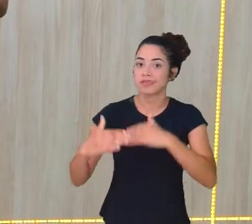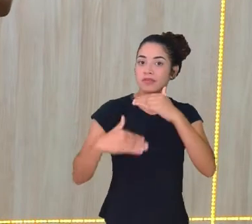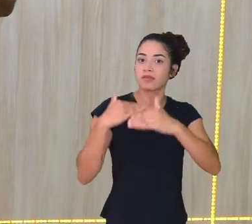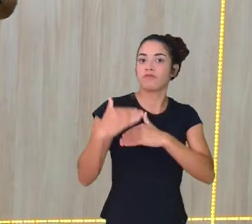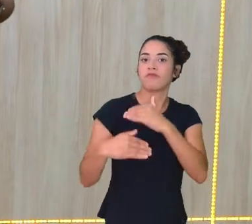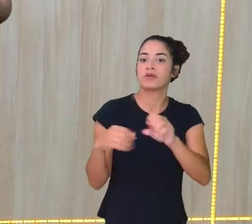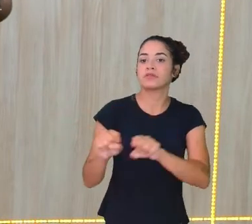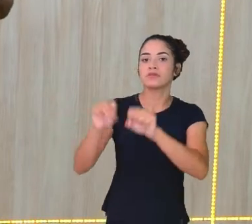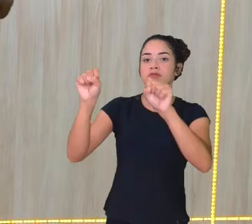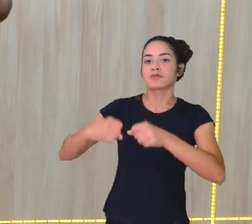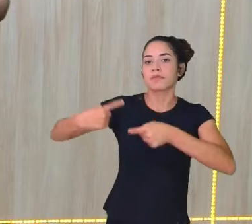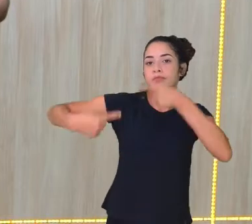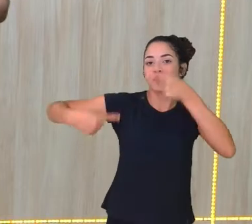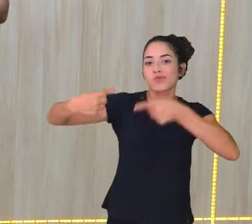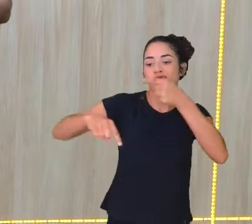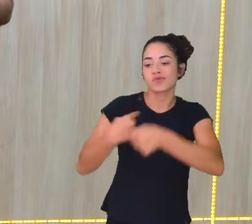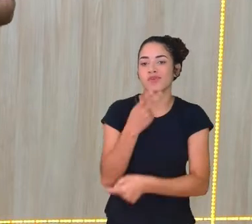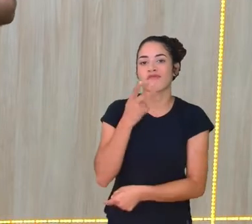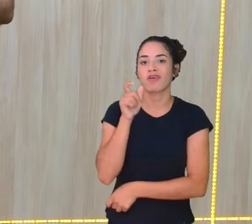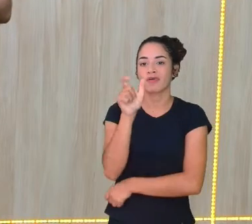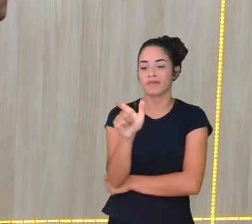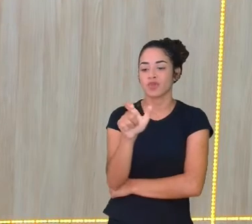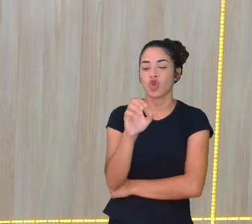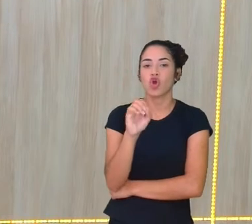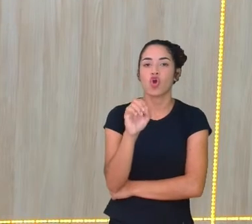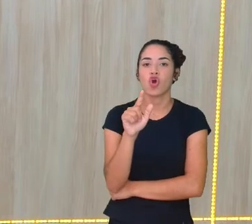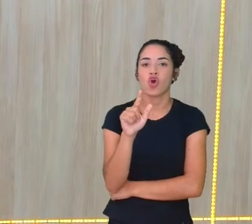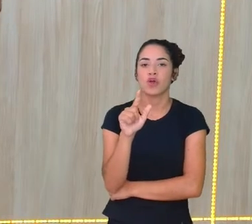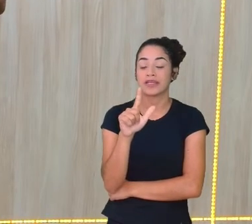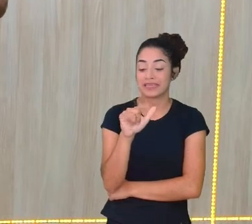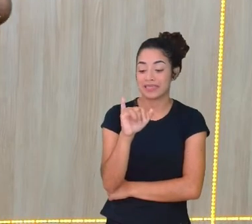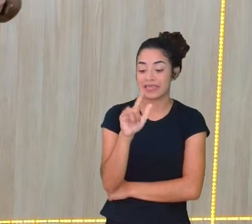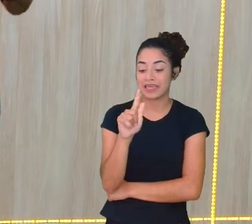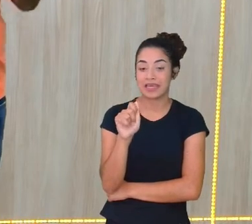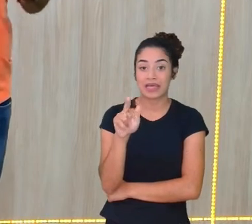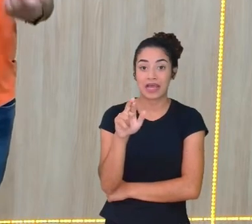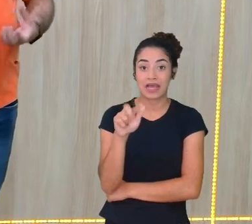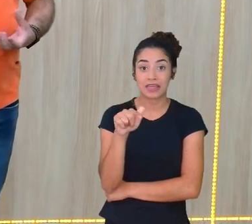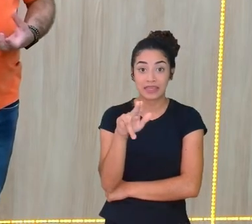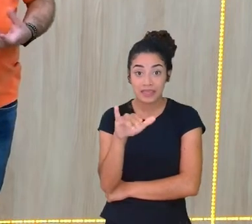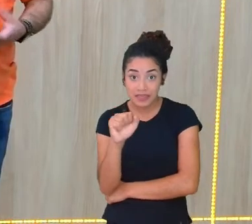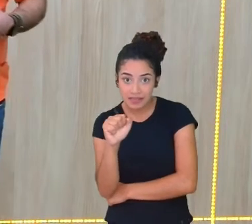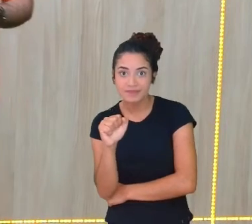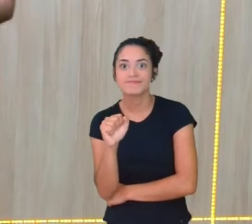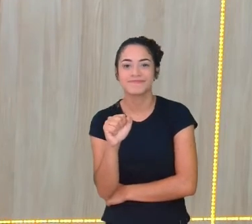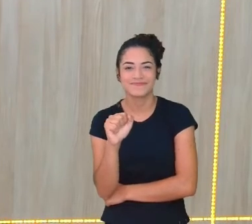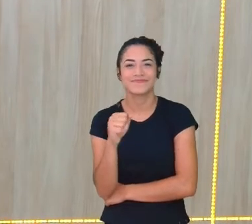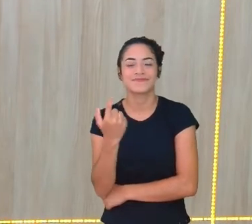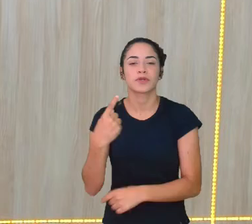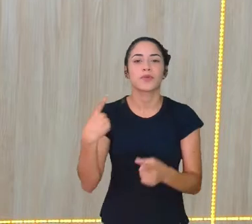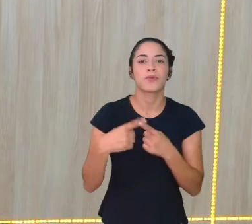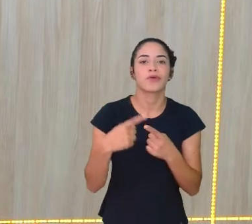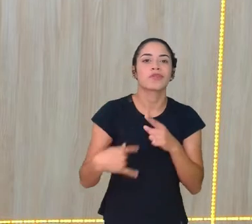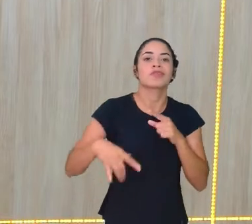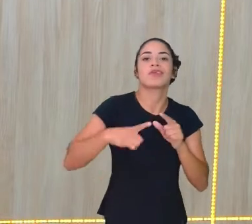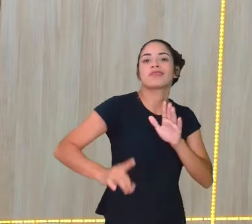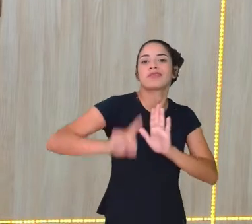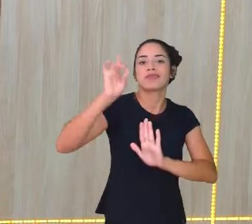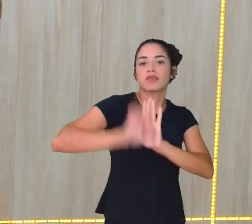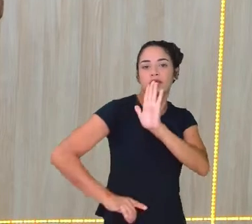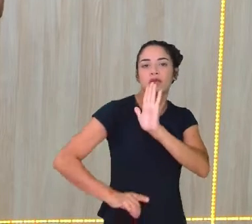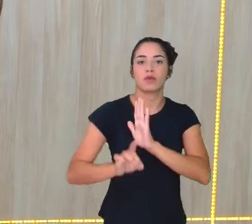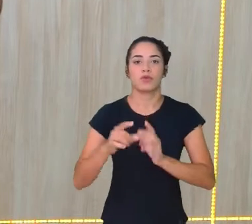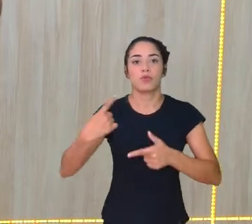né, político que a gente chama de oligarquia. Por quê? Quem é que detinha, né, os direitos políticos? Eram os